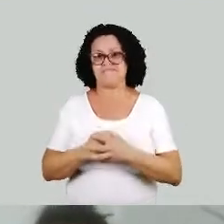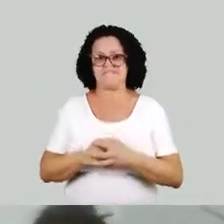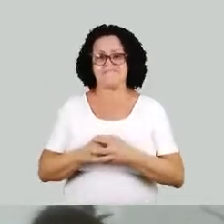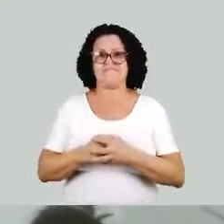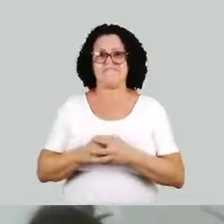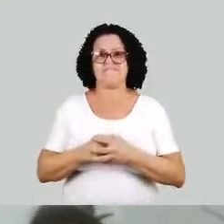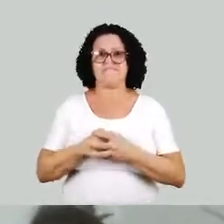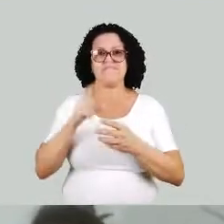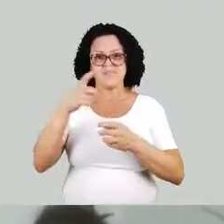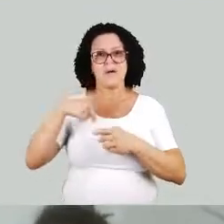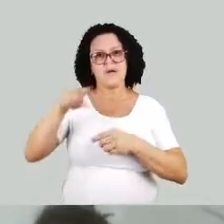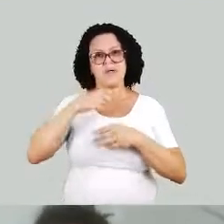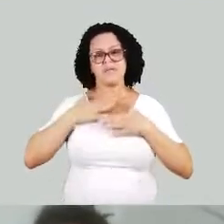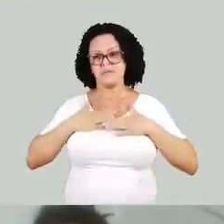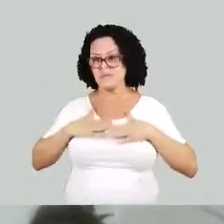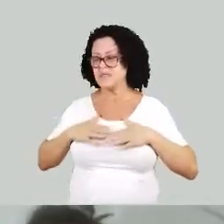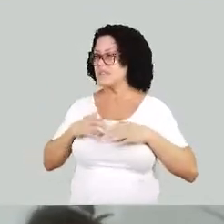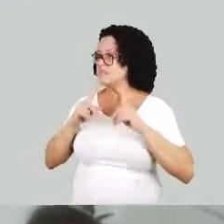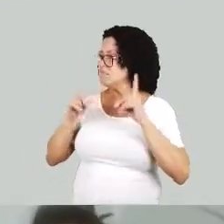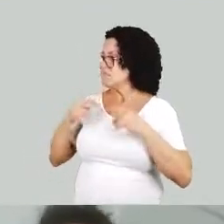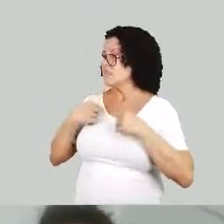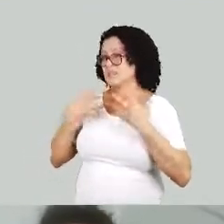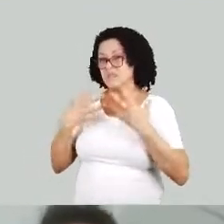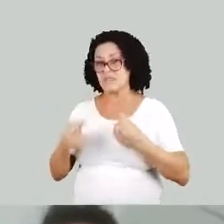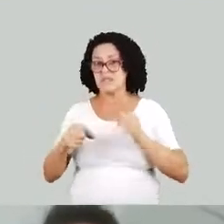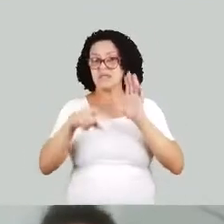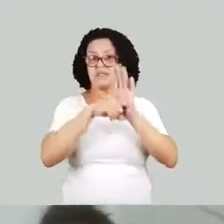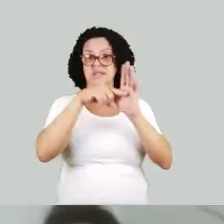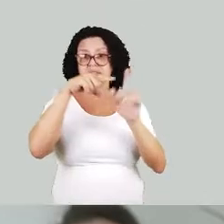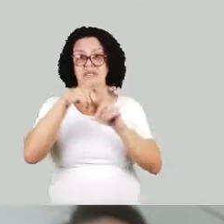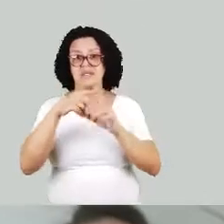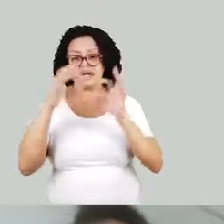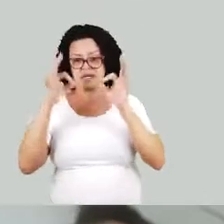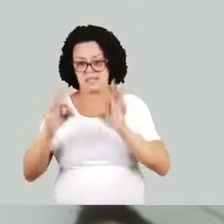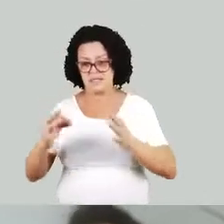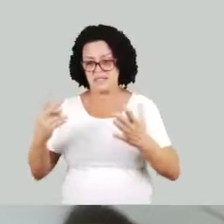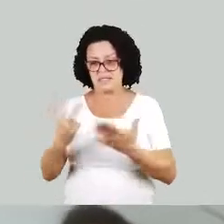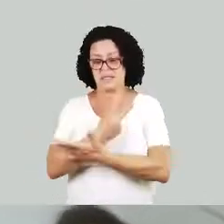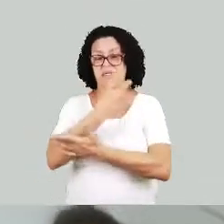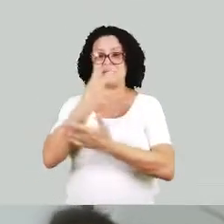suscetíveis, passíveis de erros e de acertos, né?